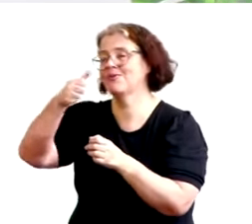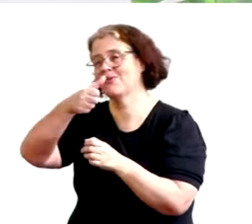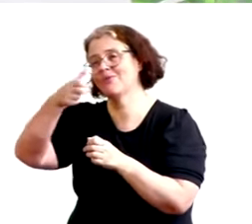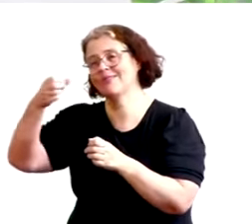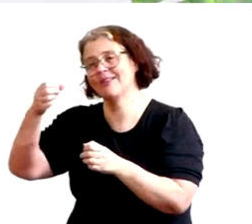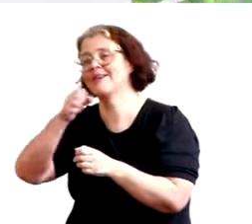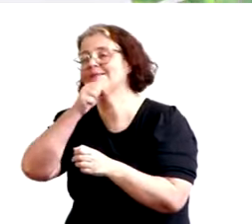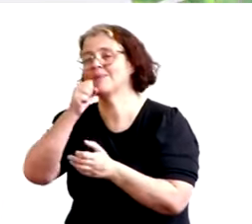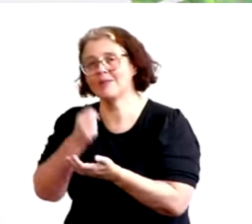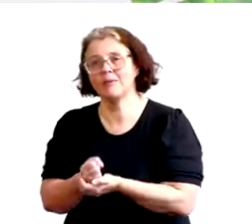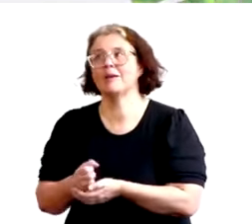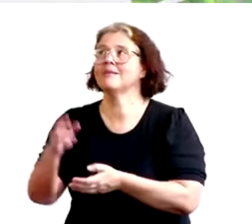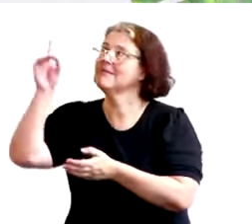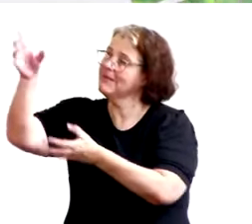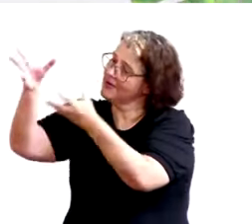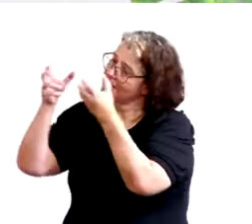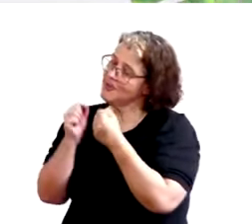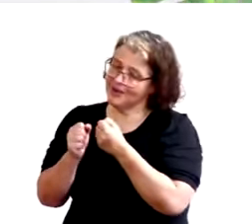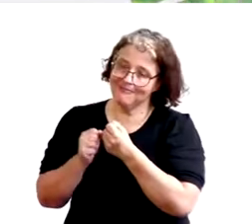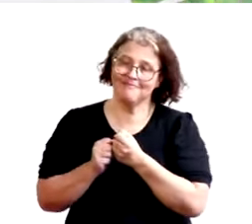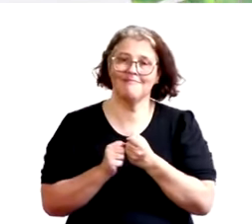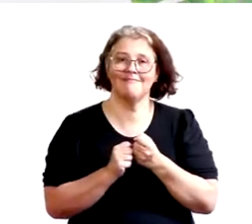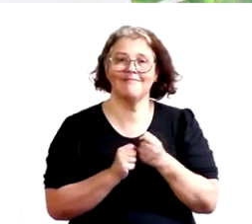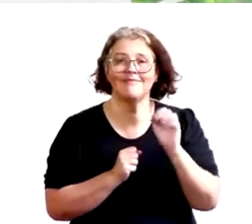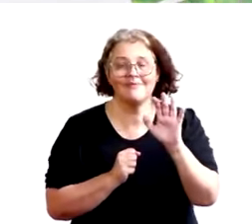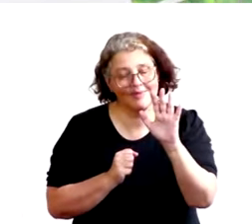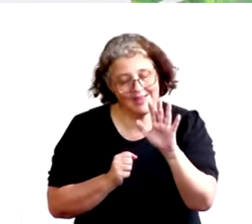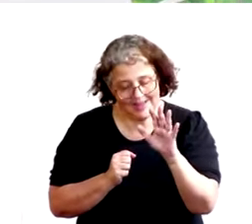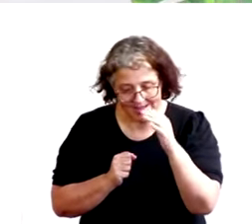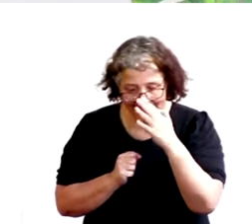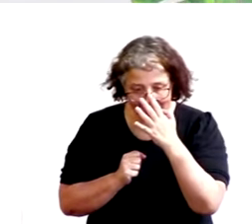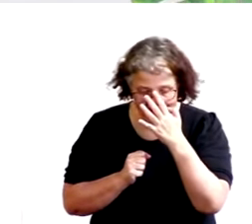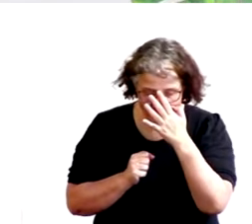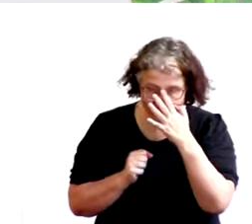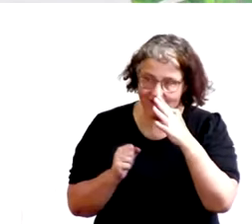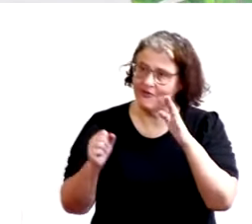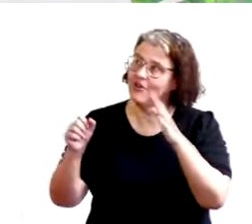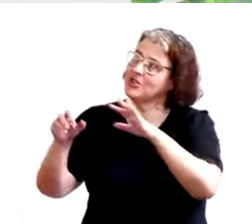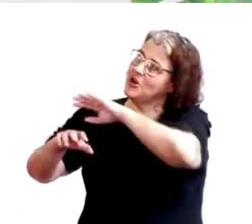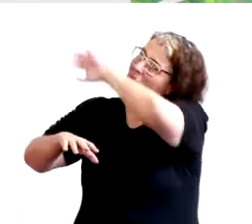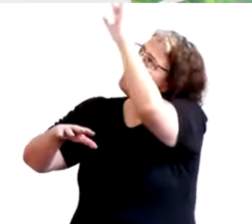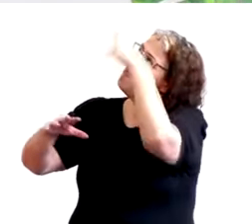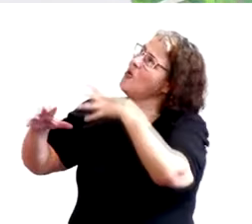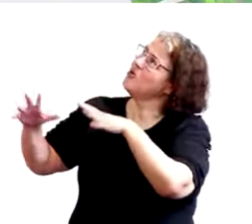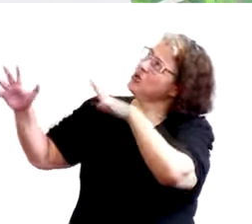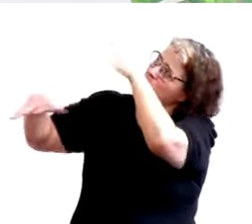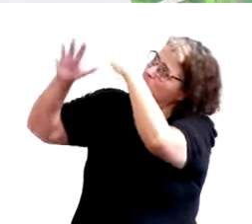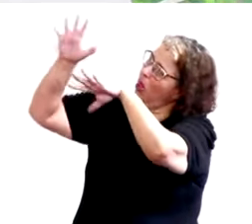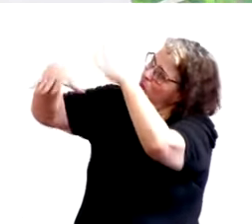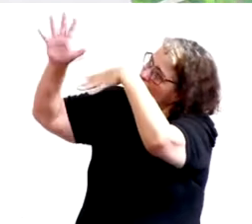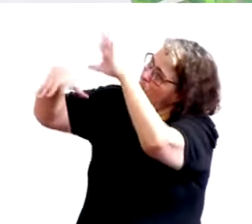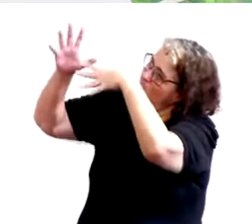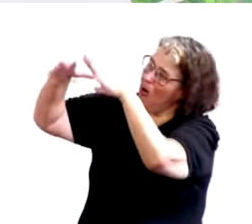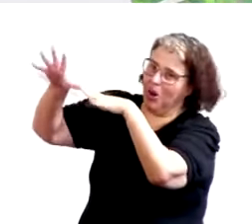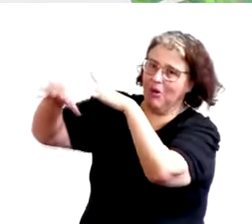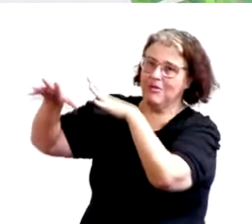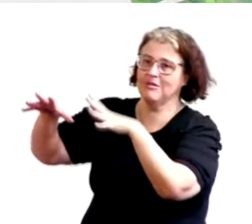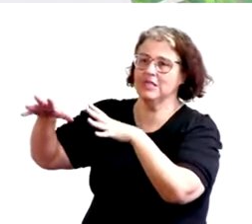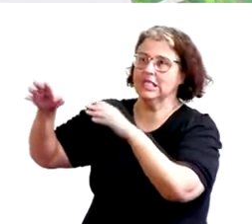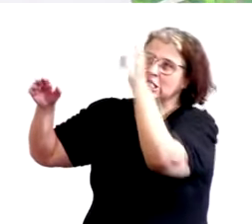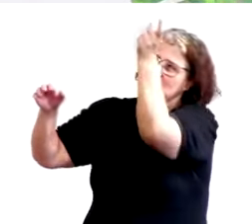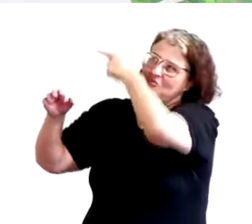eles tinham diante deles de um monte inteiro se estremecendo trovões e